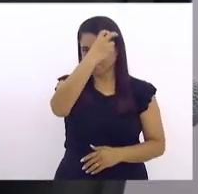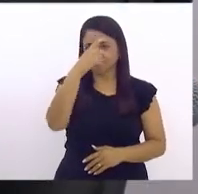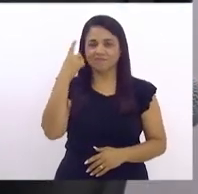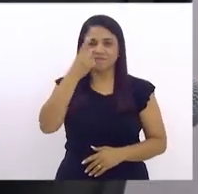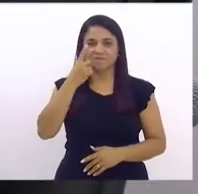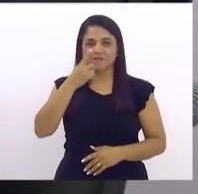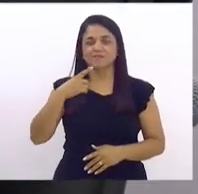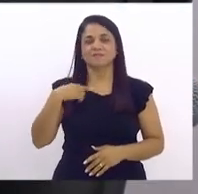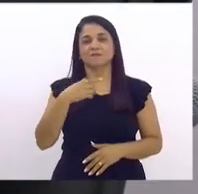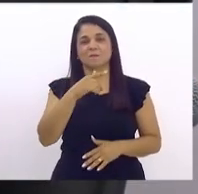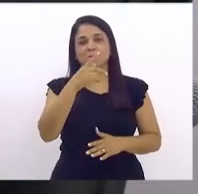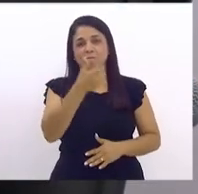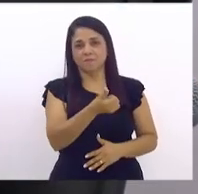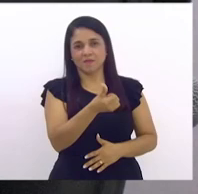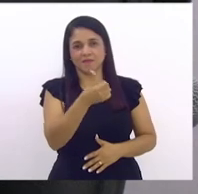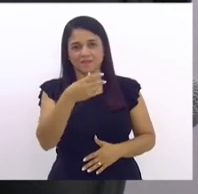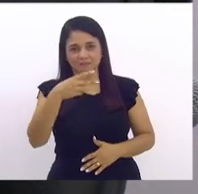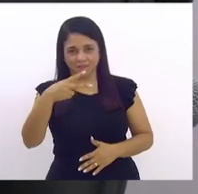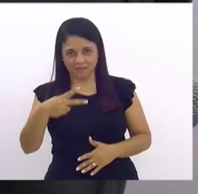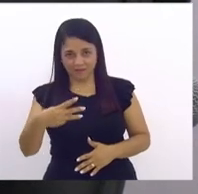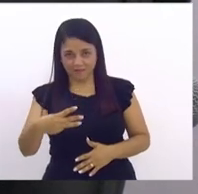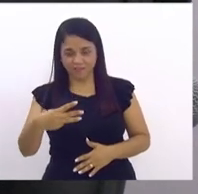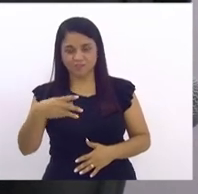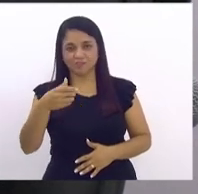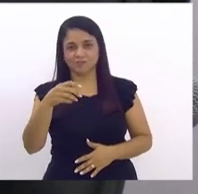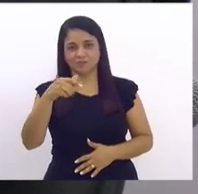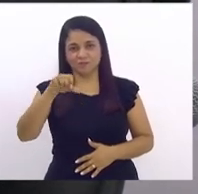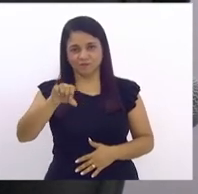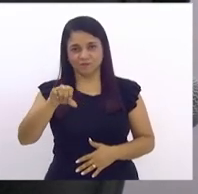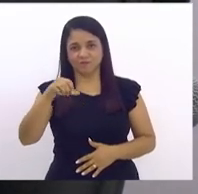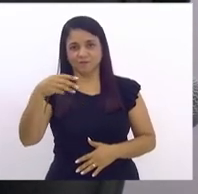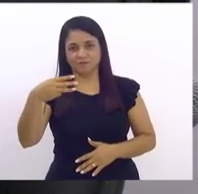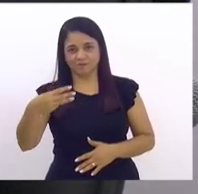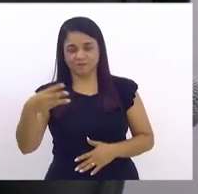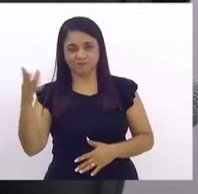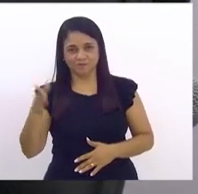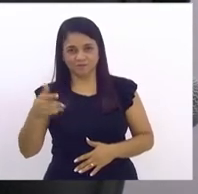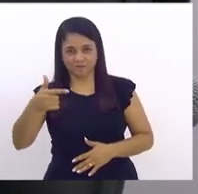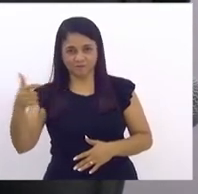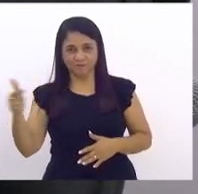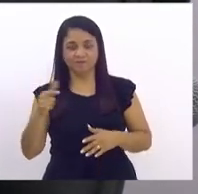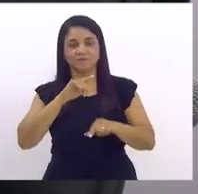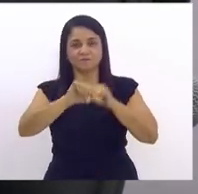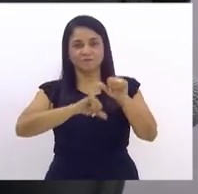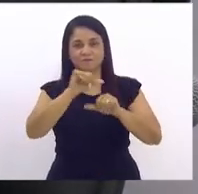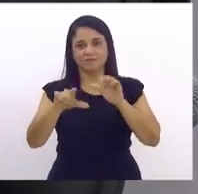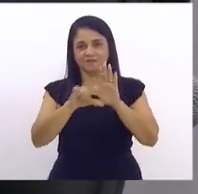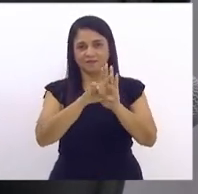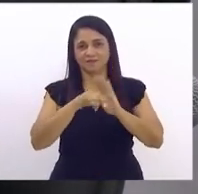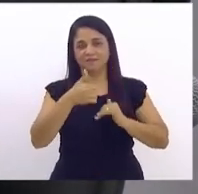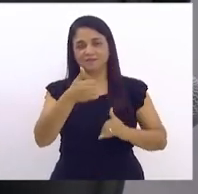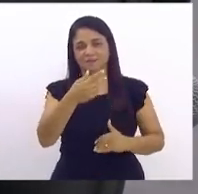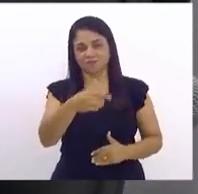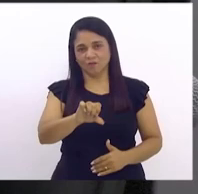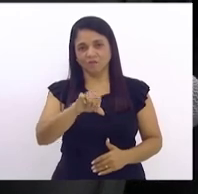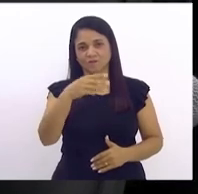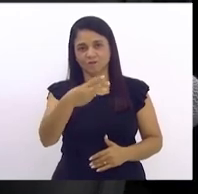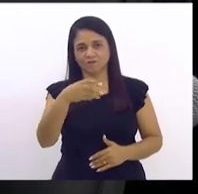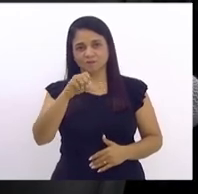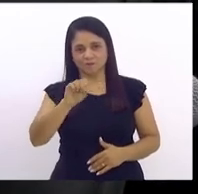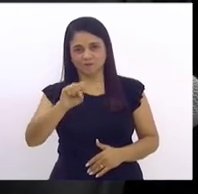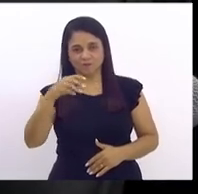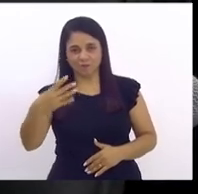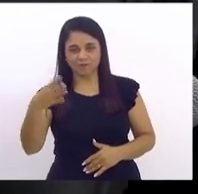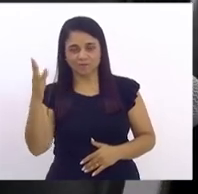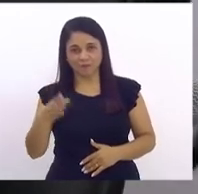17 da pauta, PL 6390, de 22, de autoria do deputado Daniel Librelon, que altera a Lei 9.384, de 26 de agosto